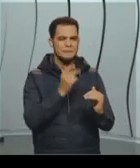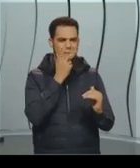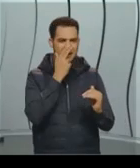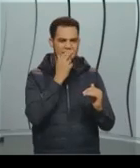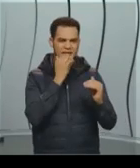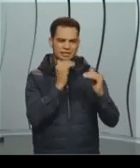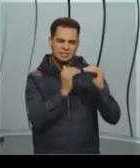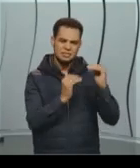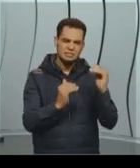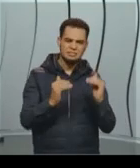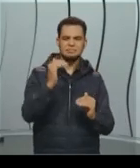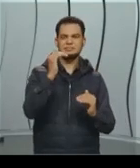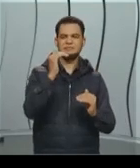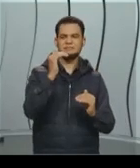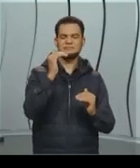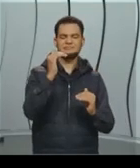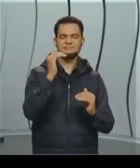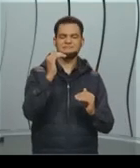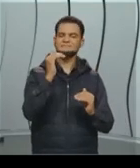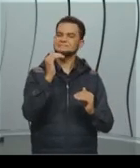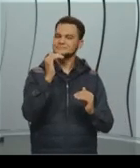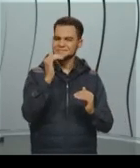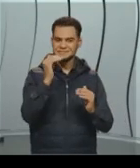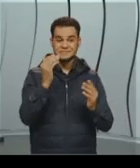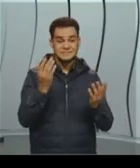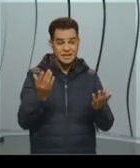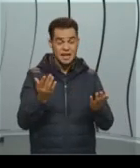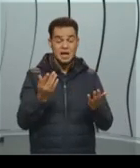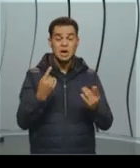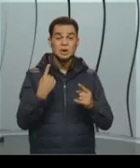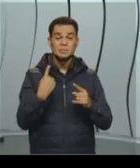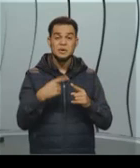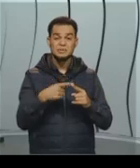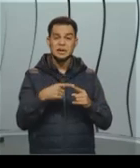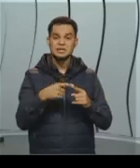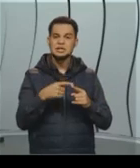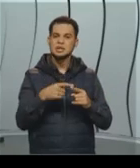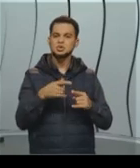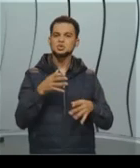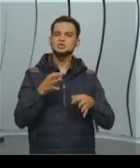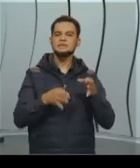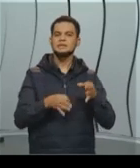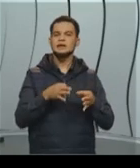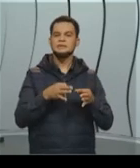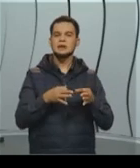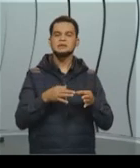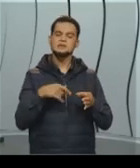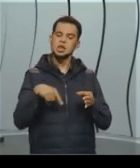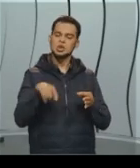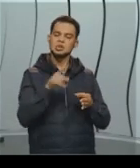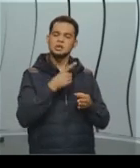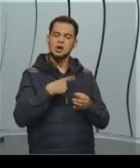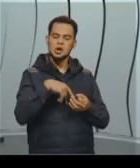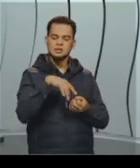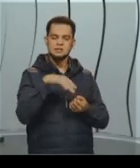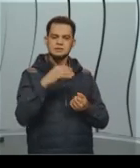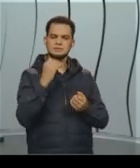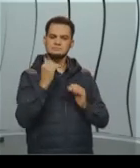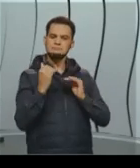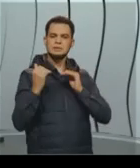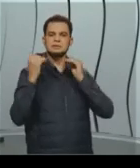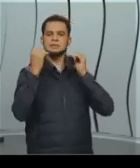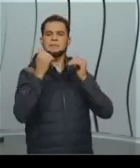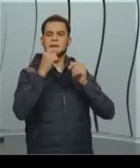fossem inferiores, como uma forma de justificar a dominação. Então, são